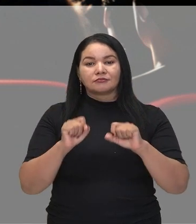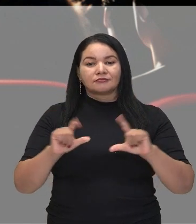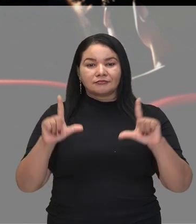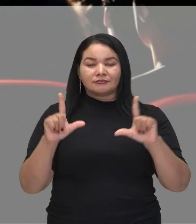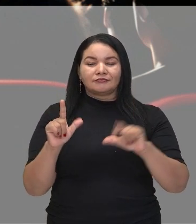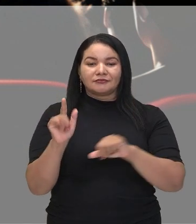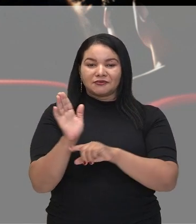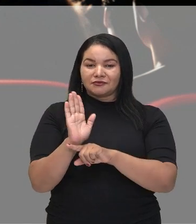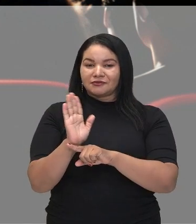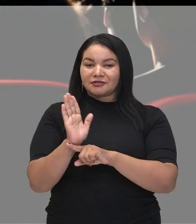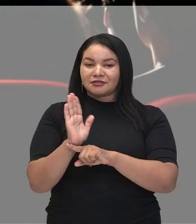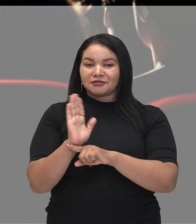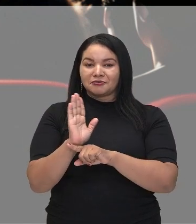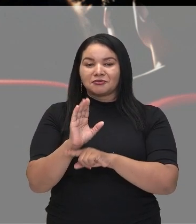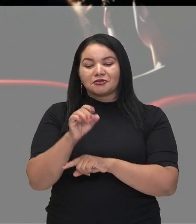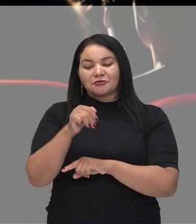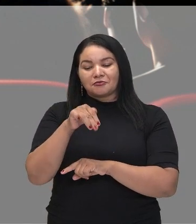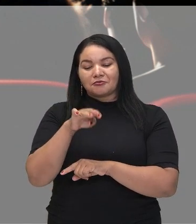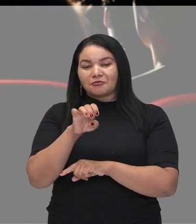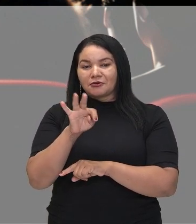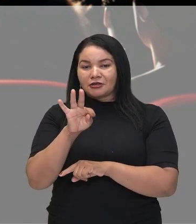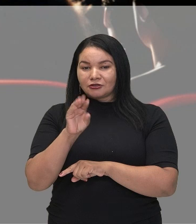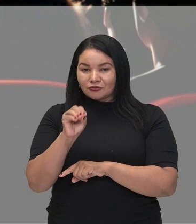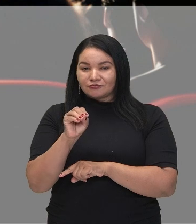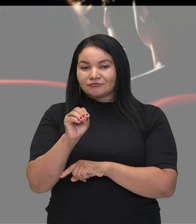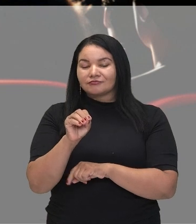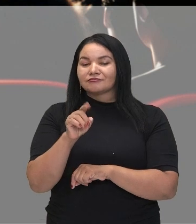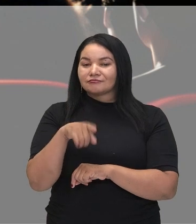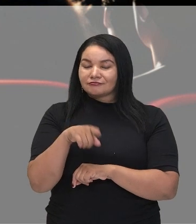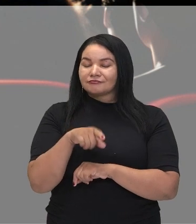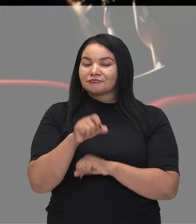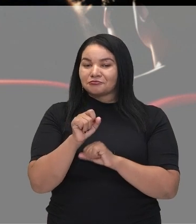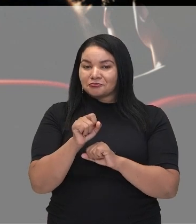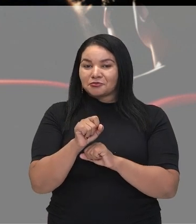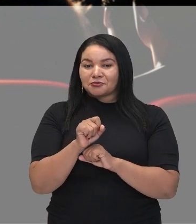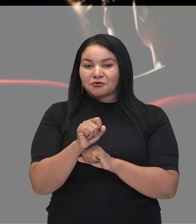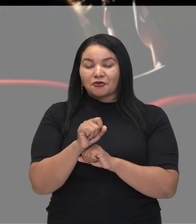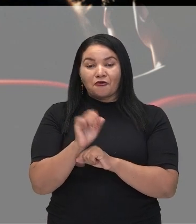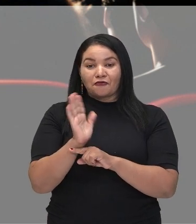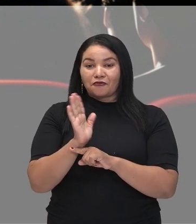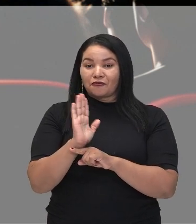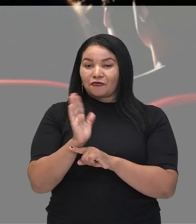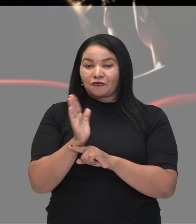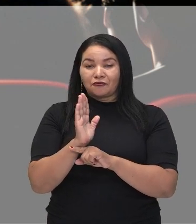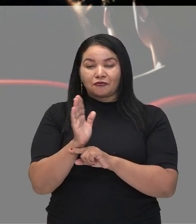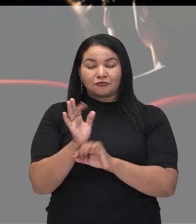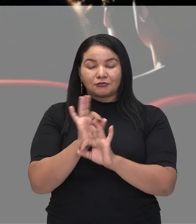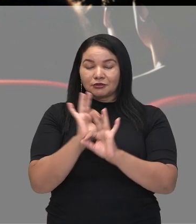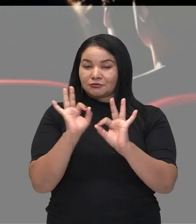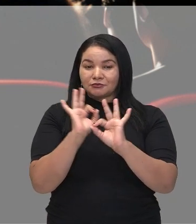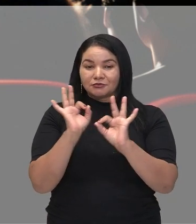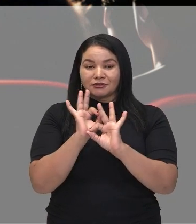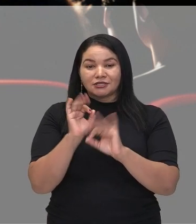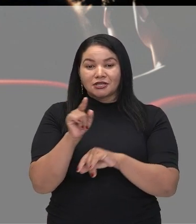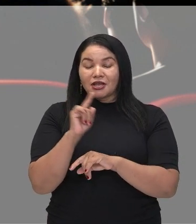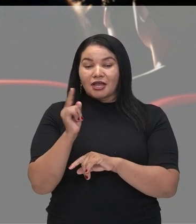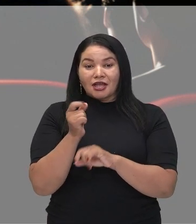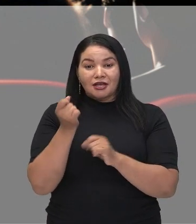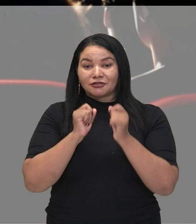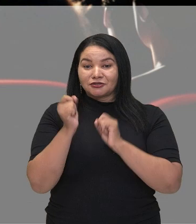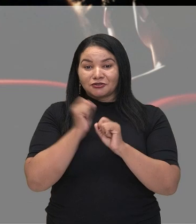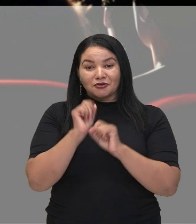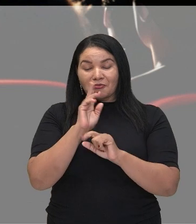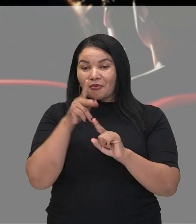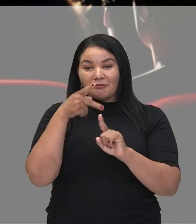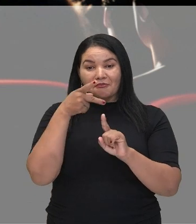cinema, pode ser metropolitano. O filme foi espetacular e saíram de lá ansiosos para a